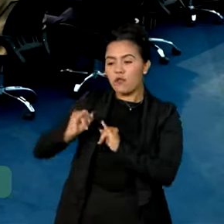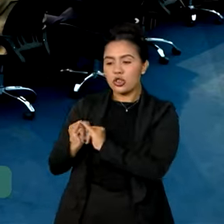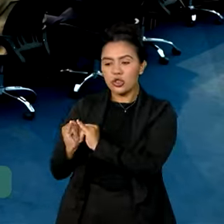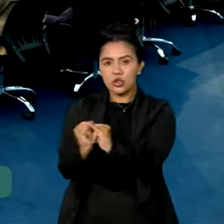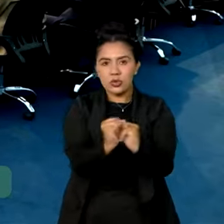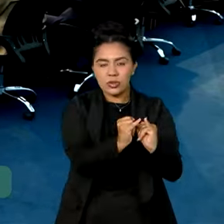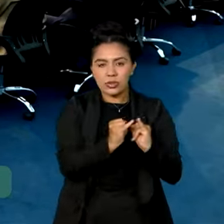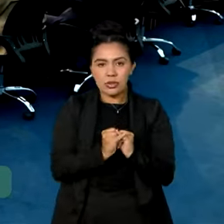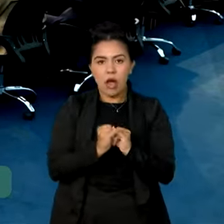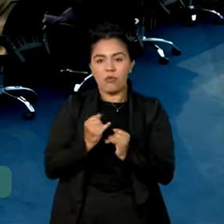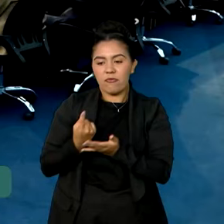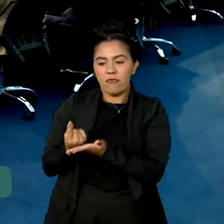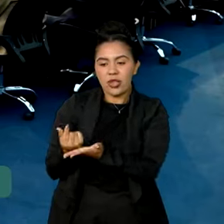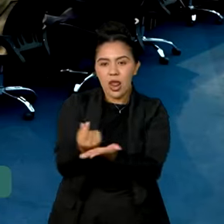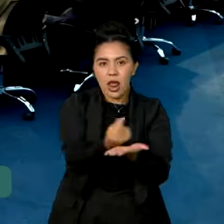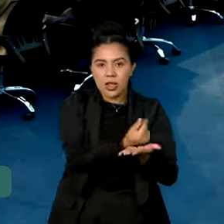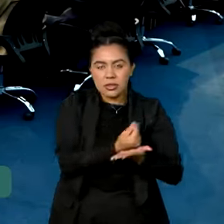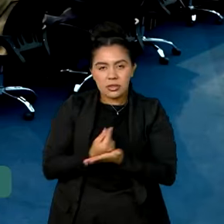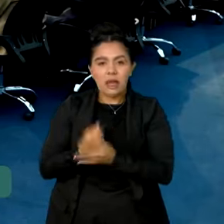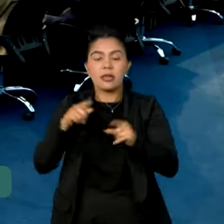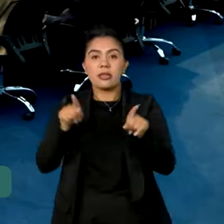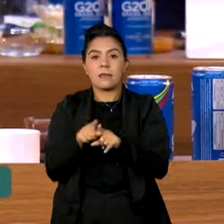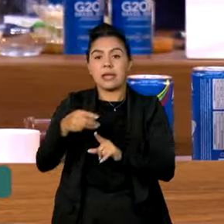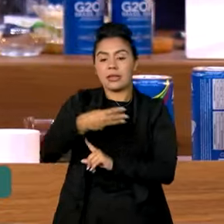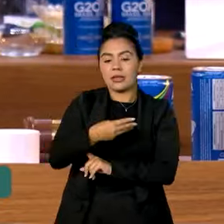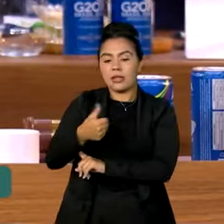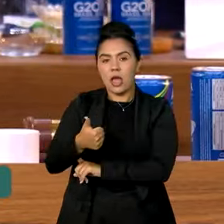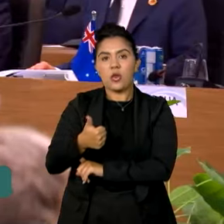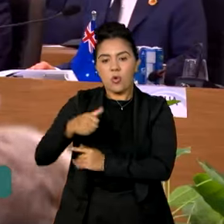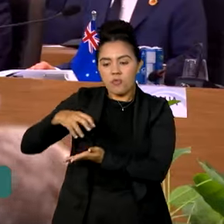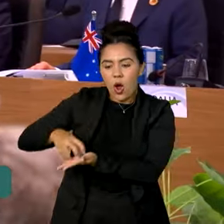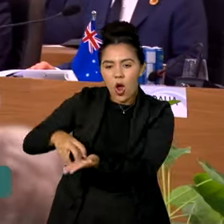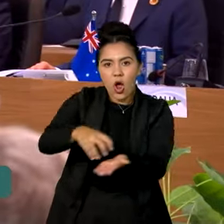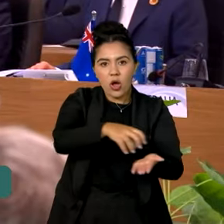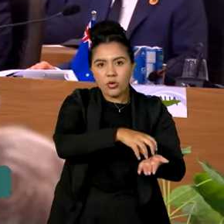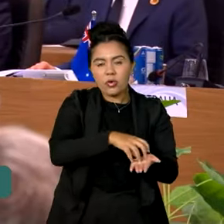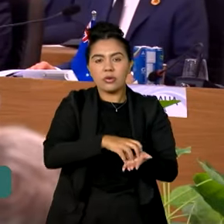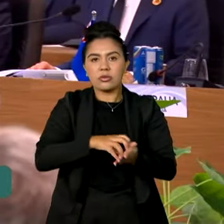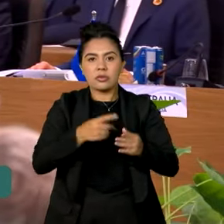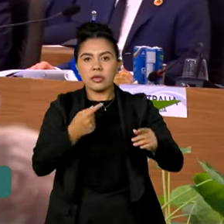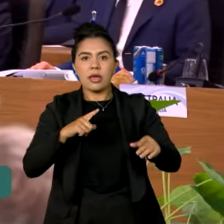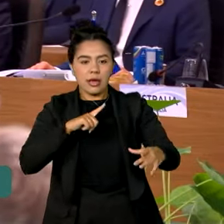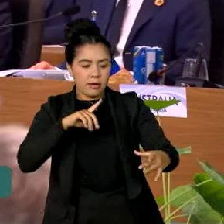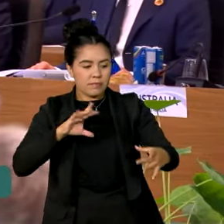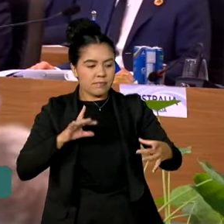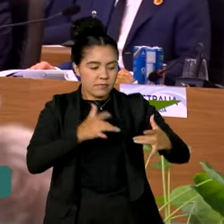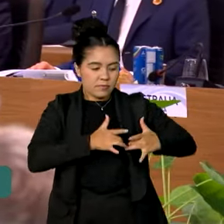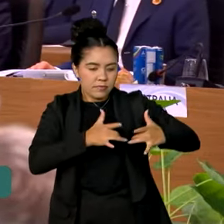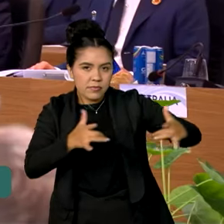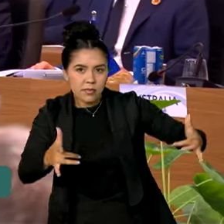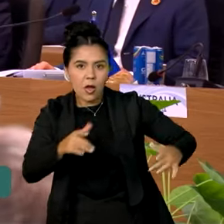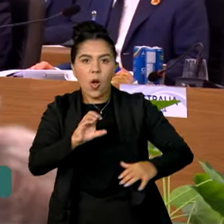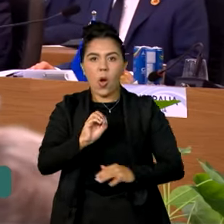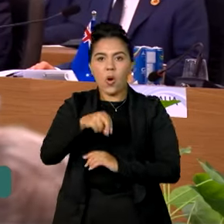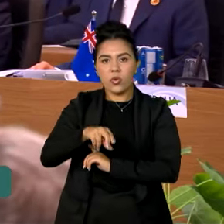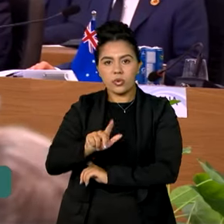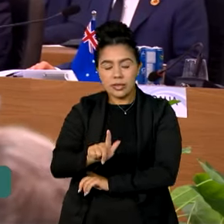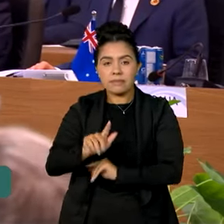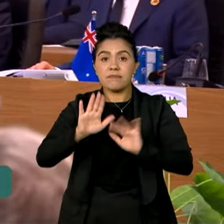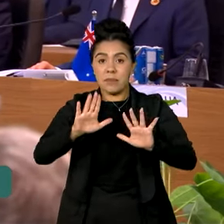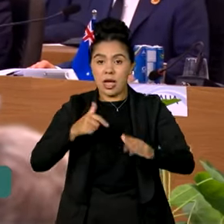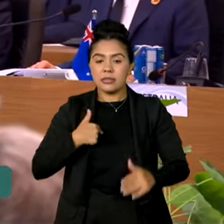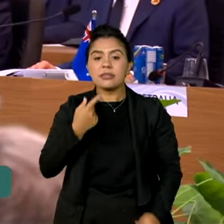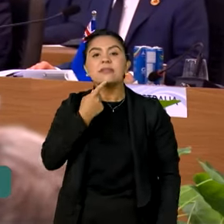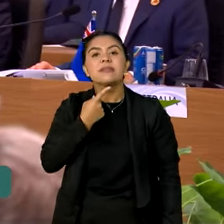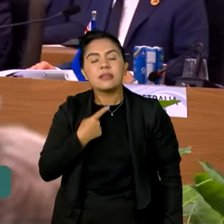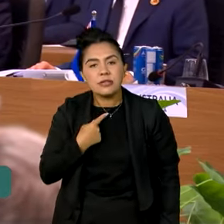31 organizações não governamentais. Desejo ao companheiro Ramaphosa todo o sucesso